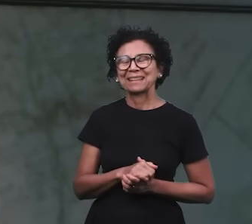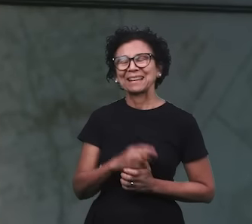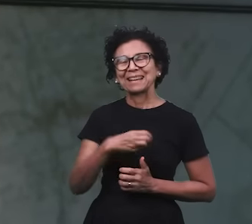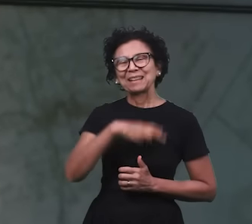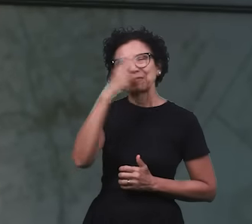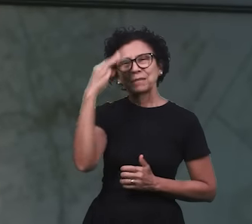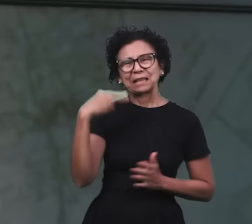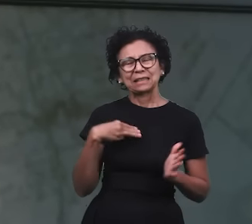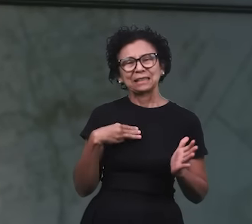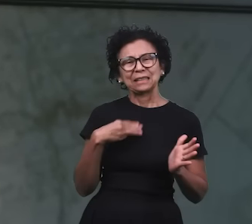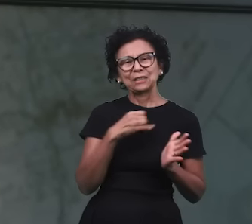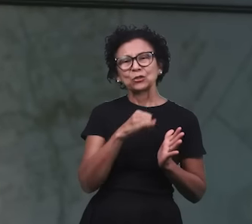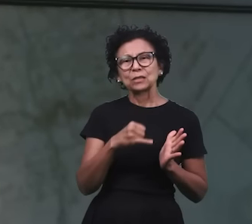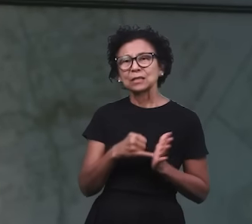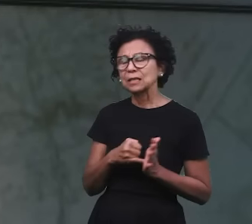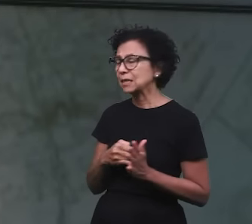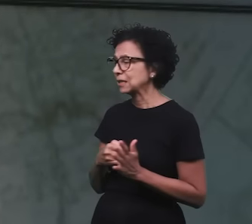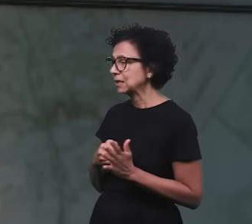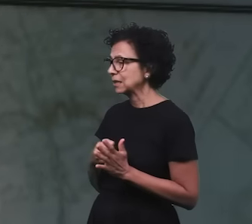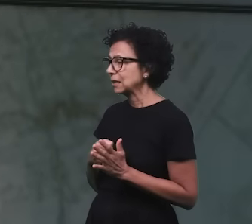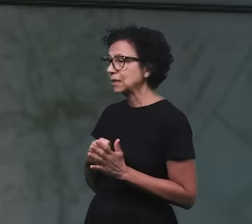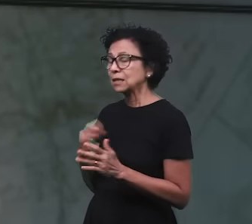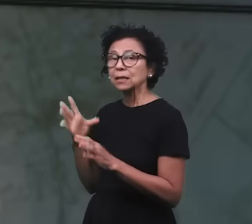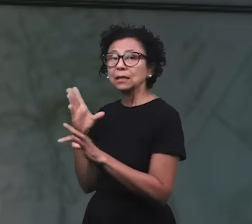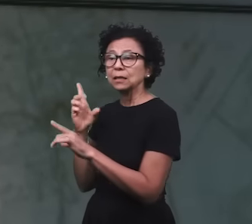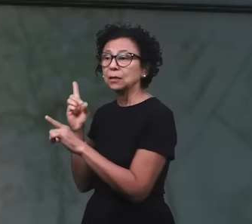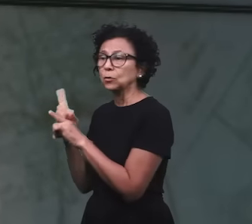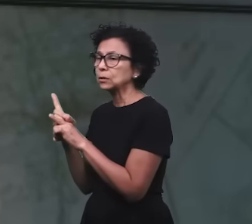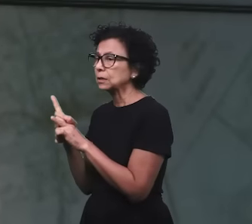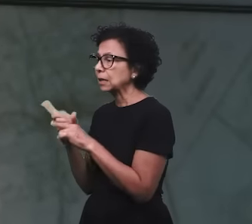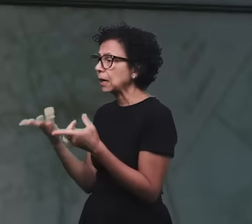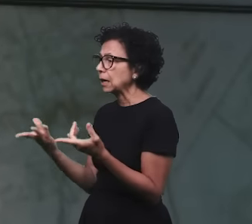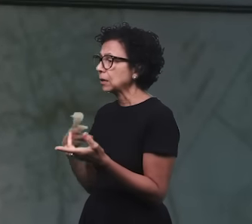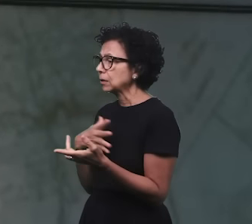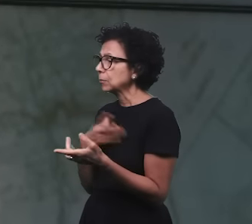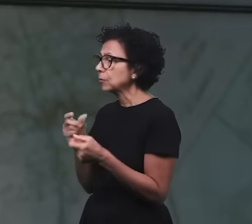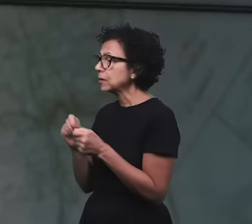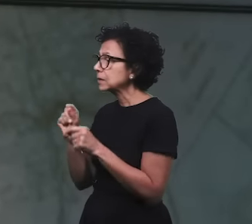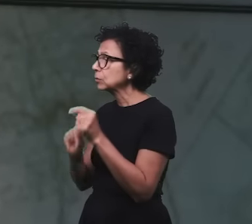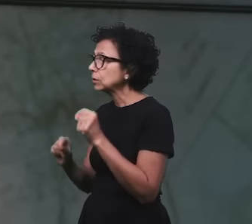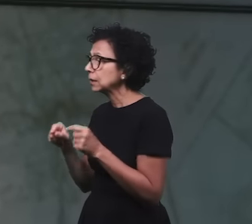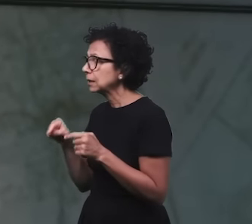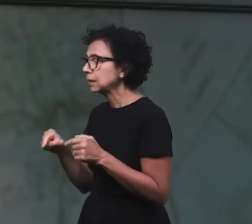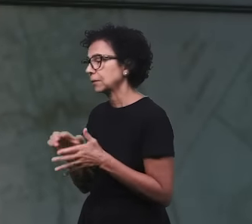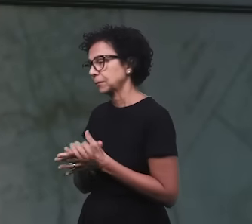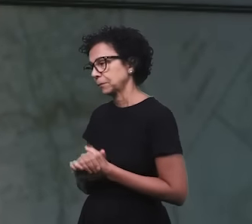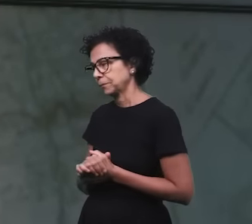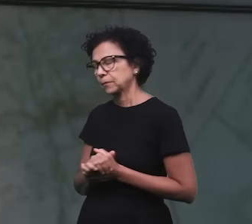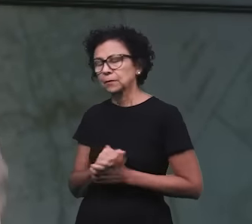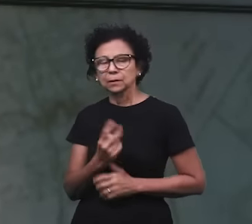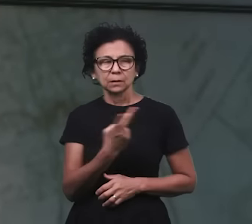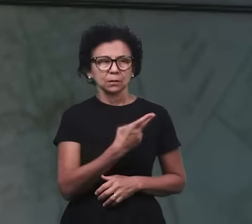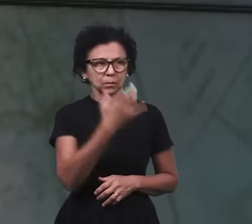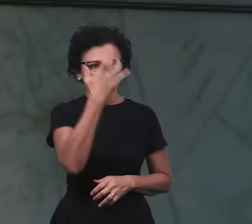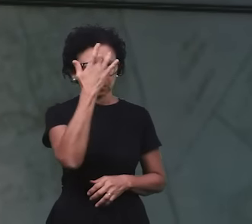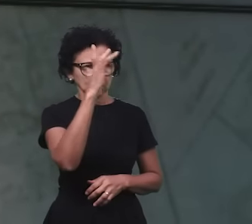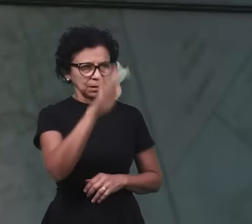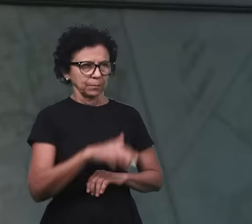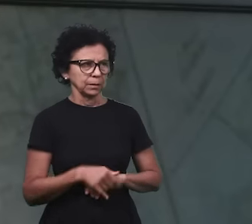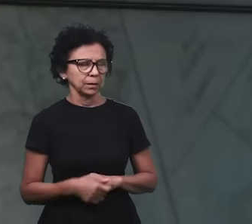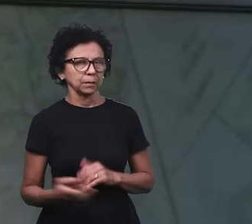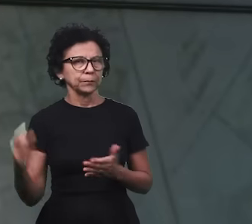dos negócios de meu pai? Então, esse é um momento em que, durante a sua adolescência, o Senhor